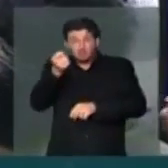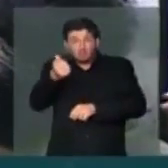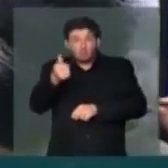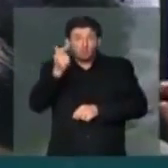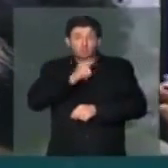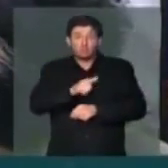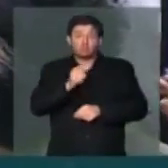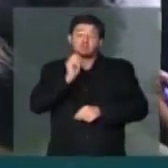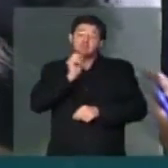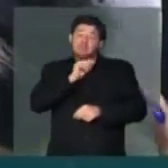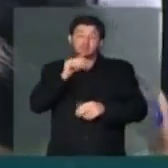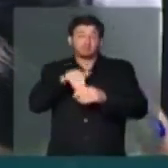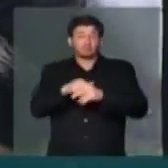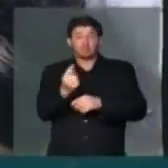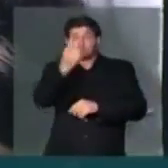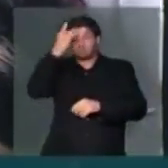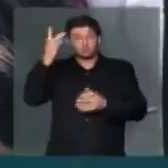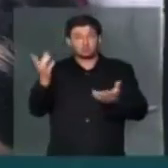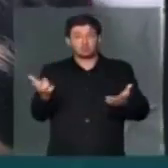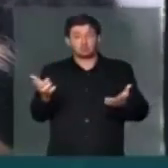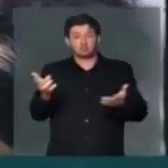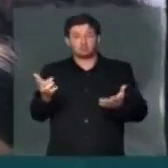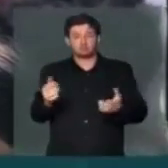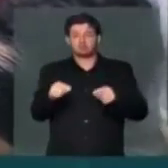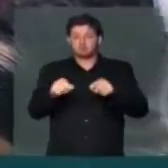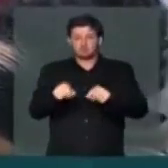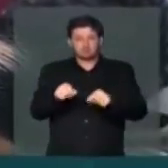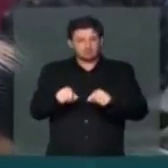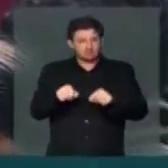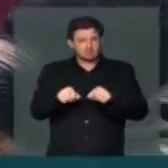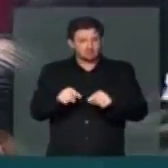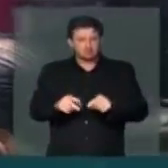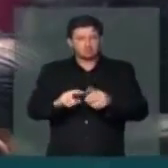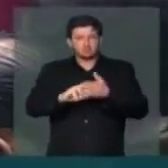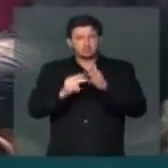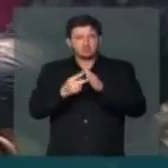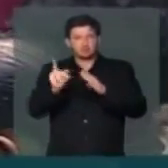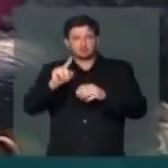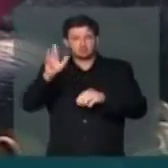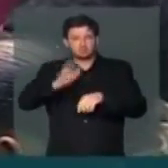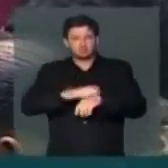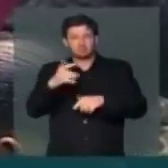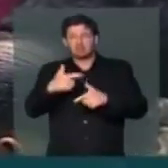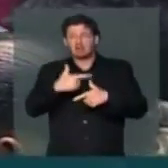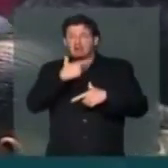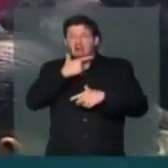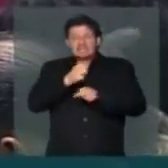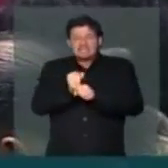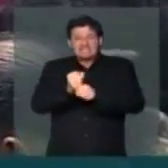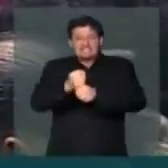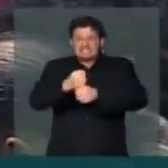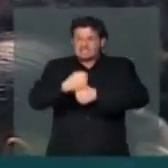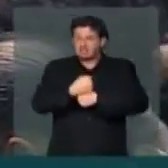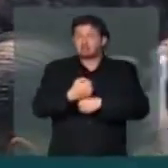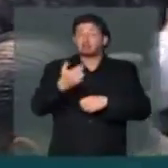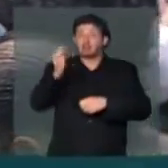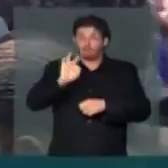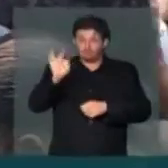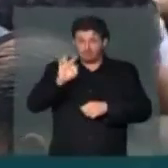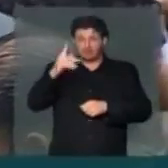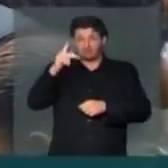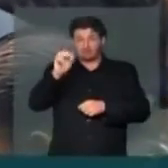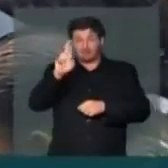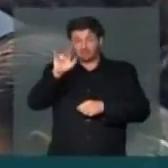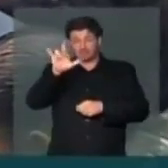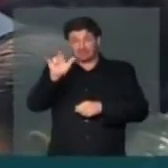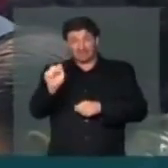têm condições de eleger alguém. E isso não pode significar mais estrangulamento. Queremos a federação